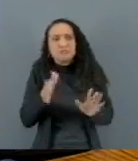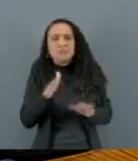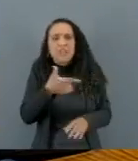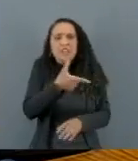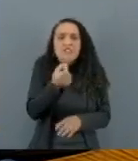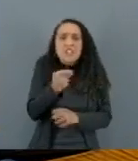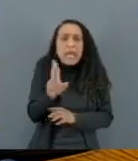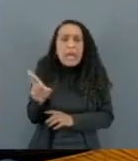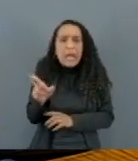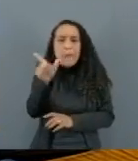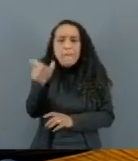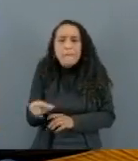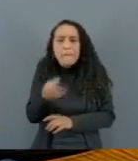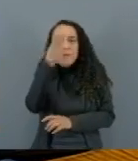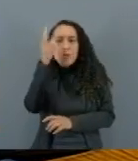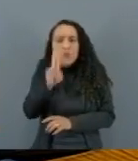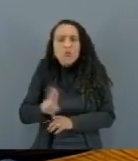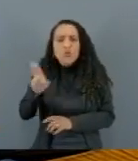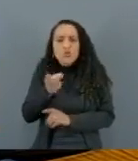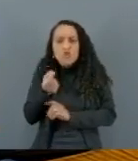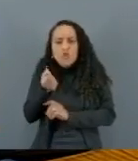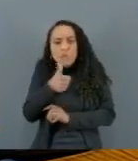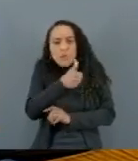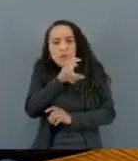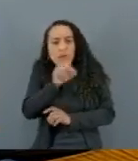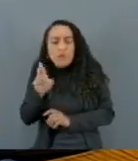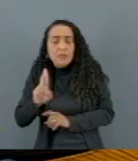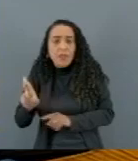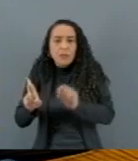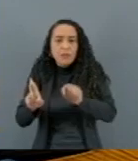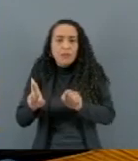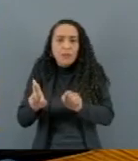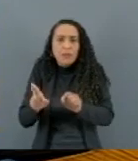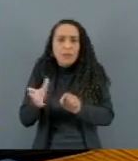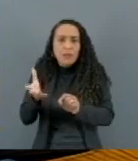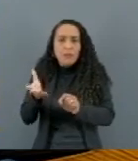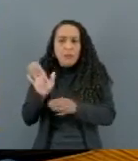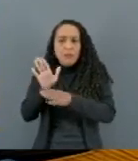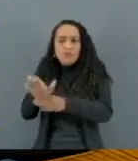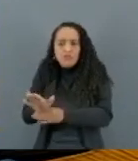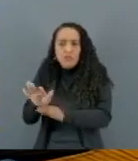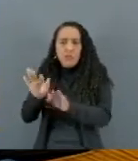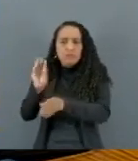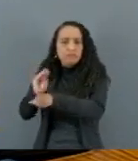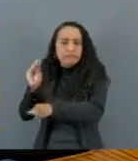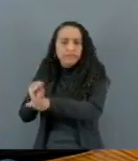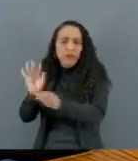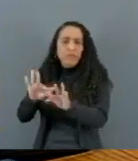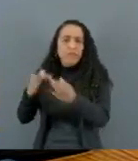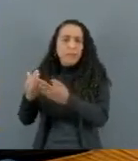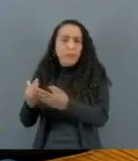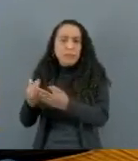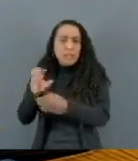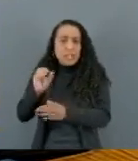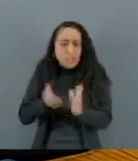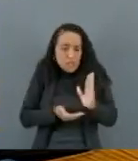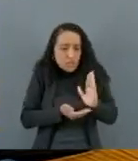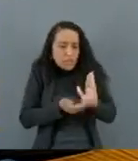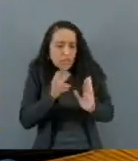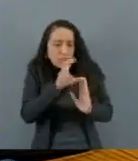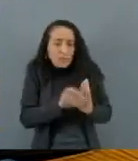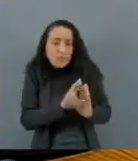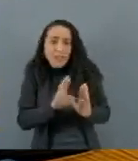alguém que usa aquele recurso, R$1.500, para prover a sua família. Tirar R$50. Você está literalmente roubando